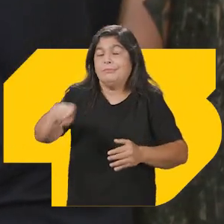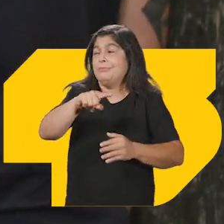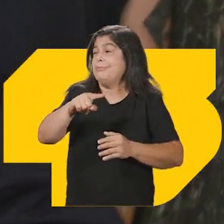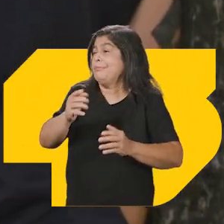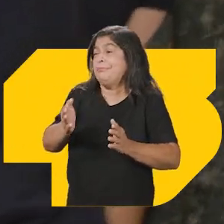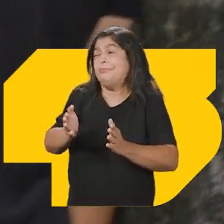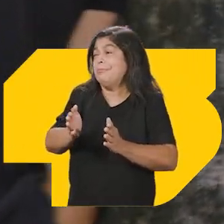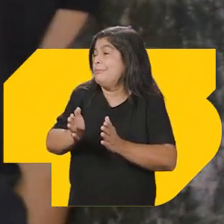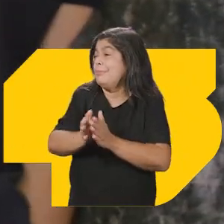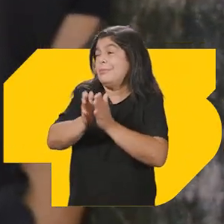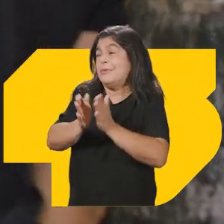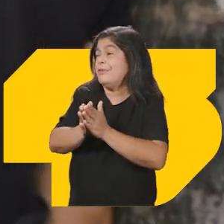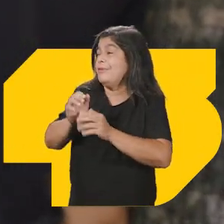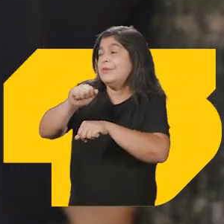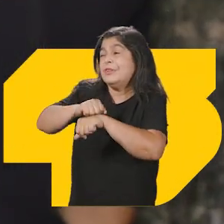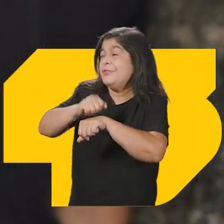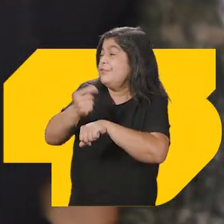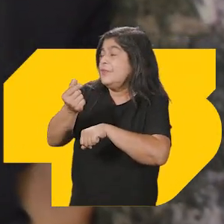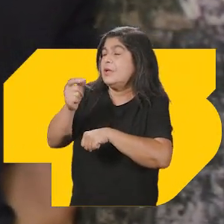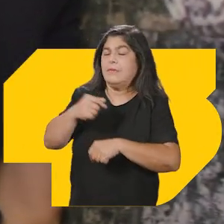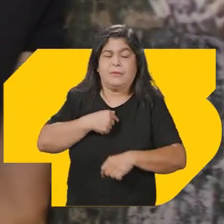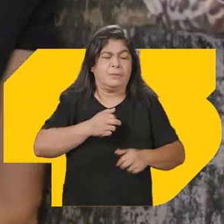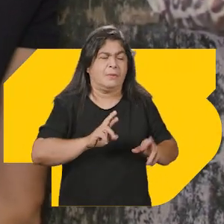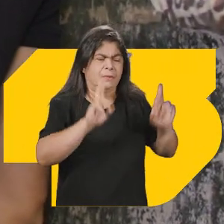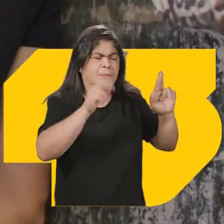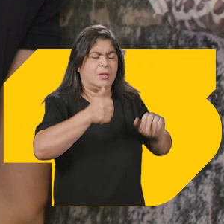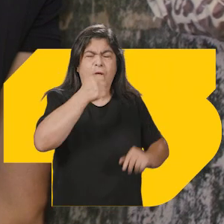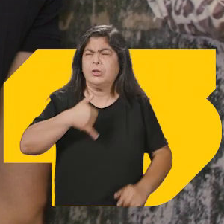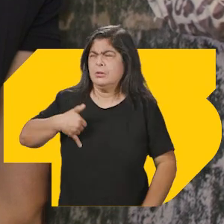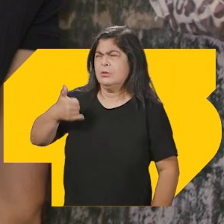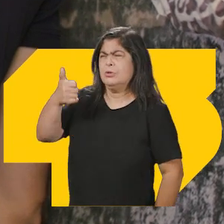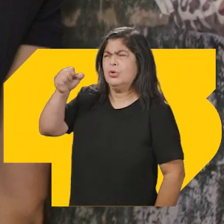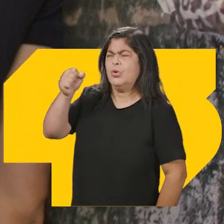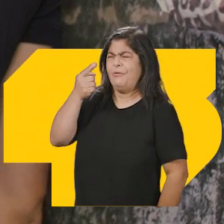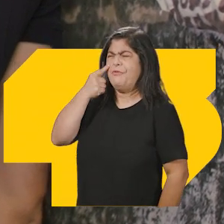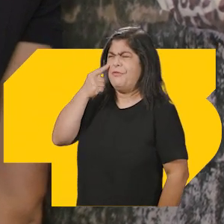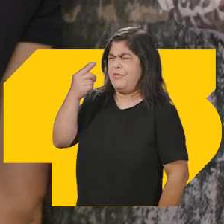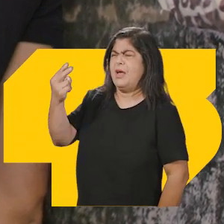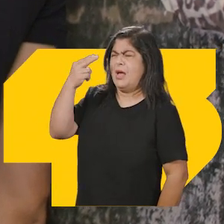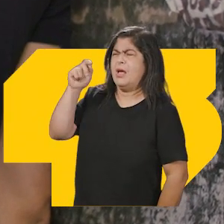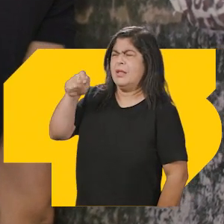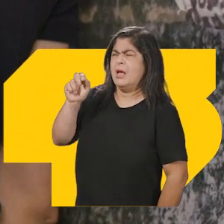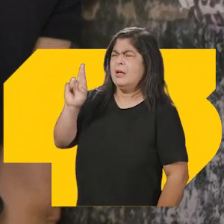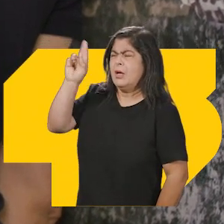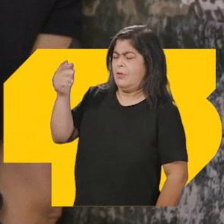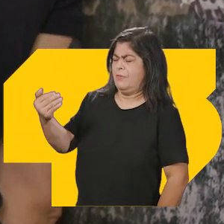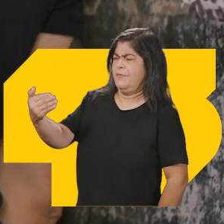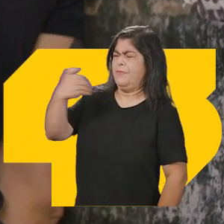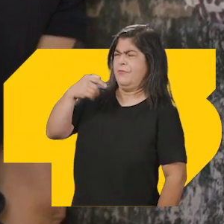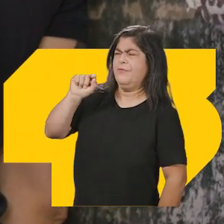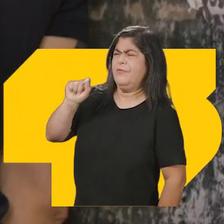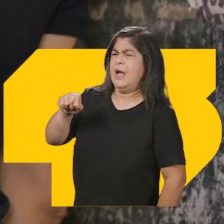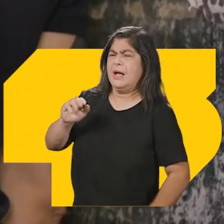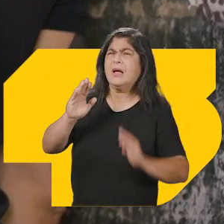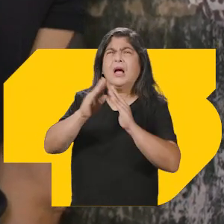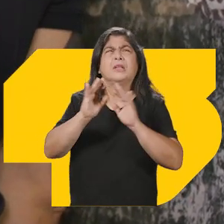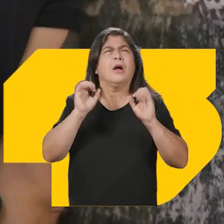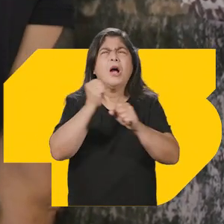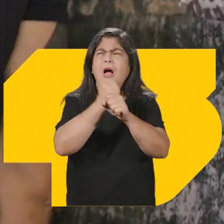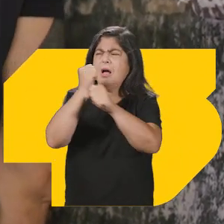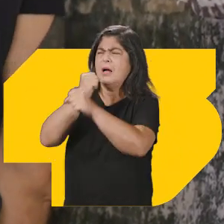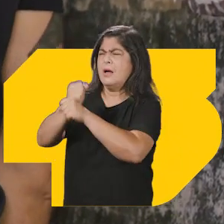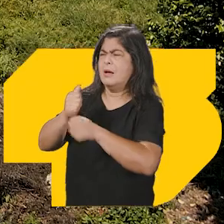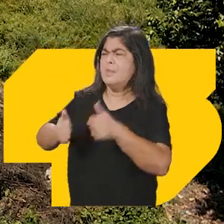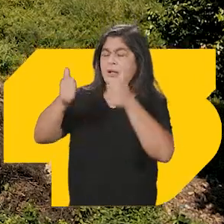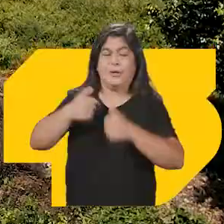gente não tem muita condição, não. Mas aqui pros 18 anos o senhor vai ver. Onde o senhor vai vir aqui, o senhor vai ver essa casa bem, bem